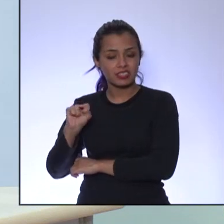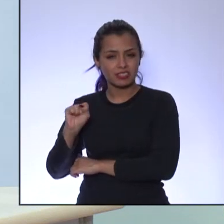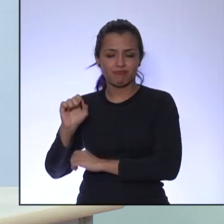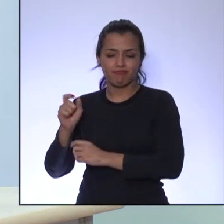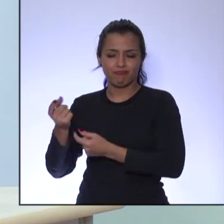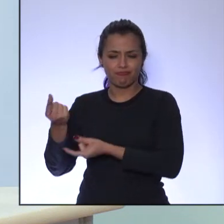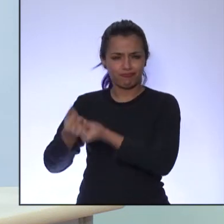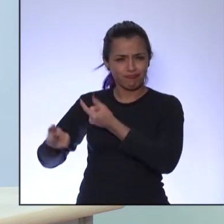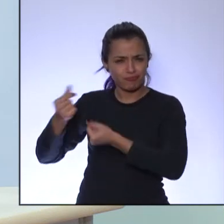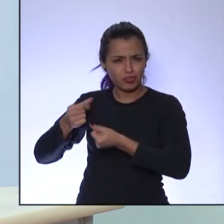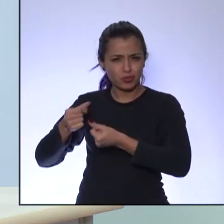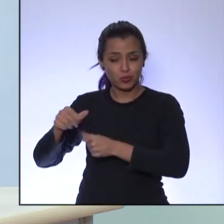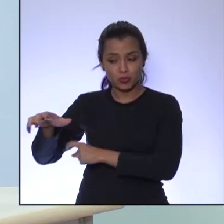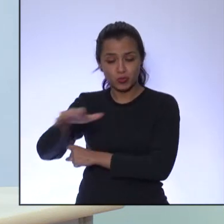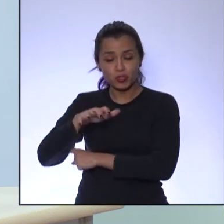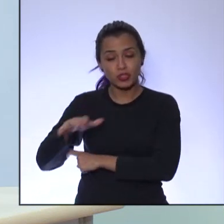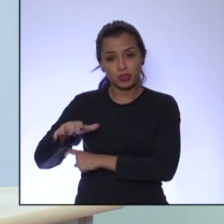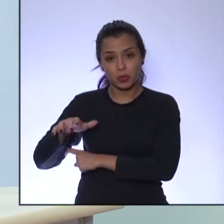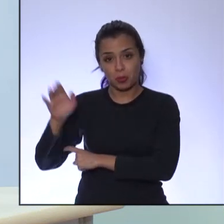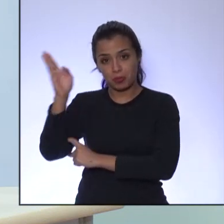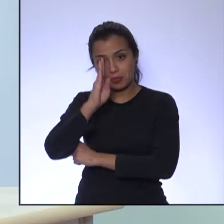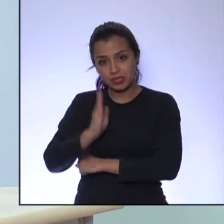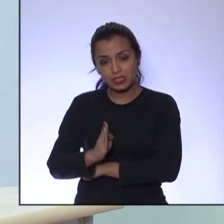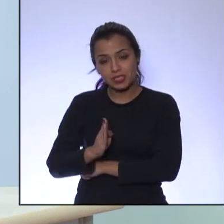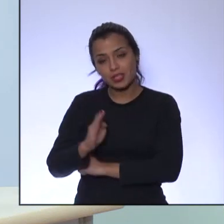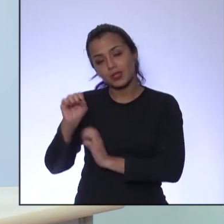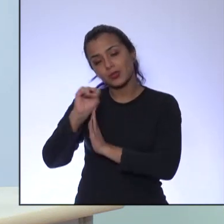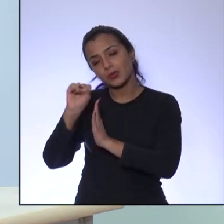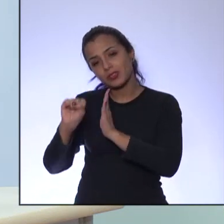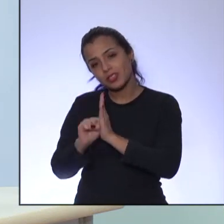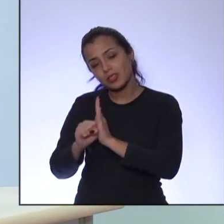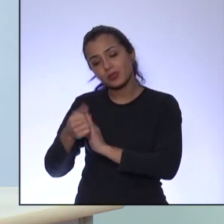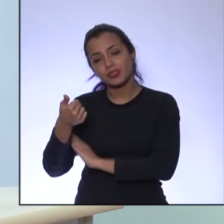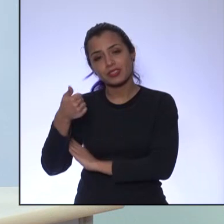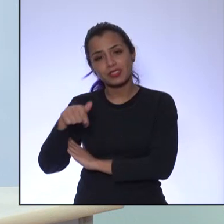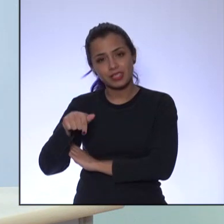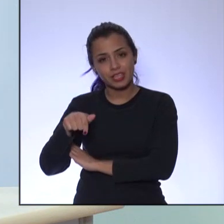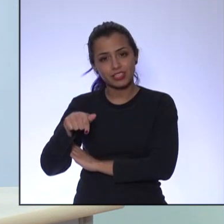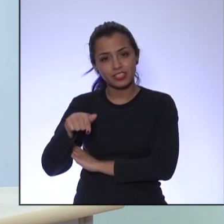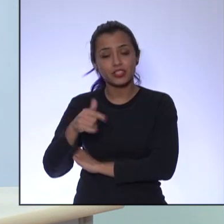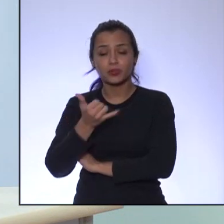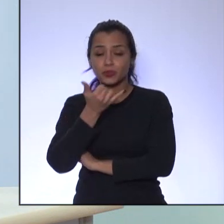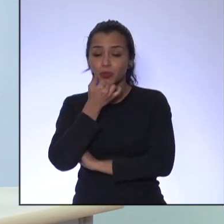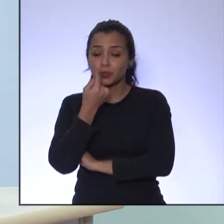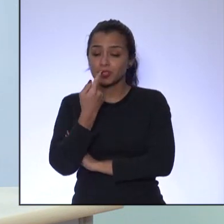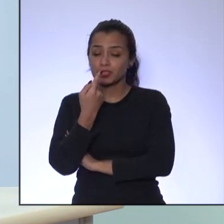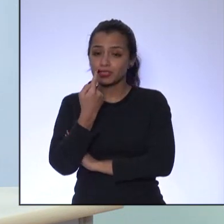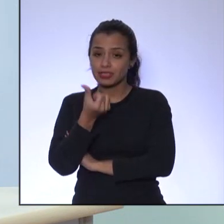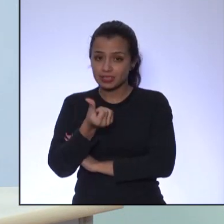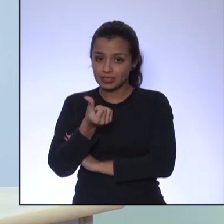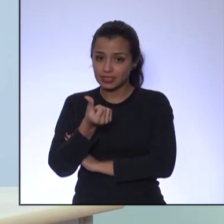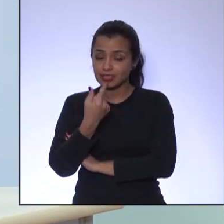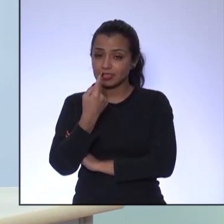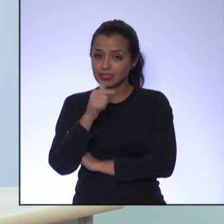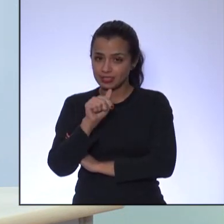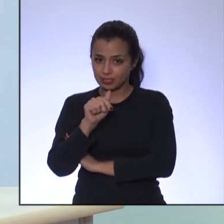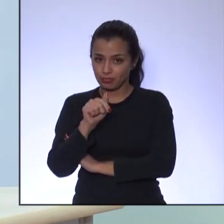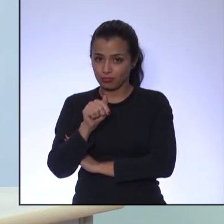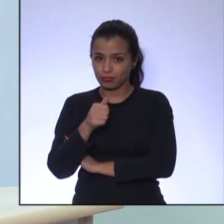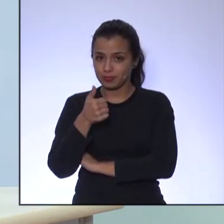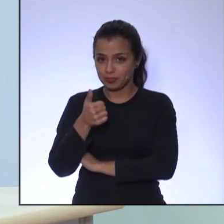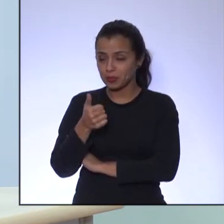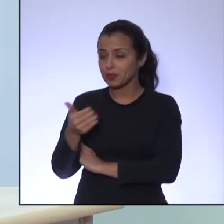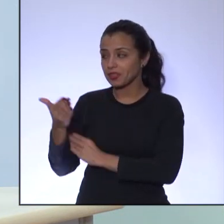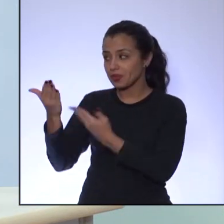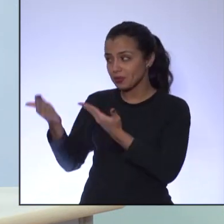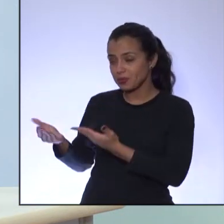do território brasileiro no século XVII e no século XVI e XVII. Tá? Então,